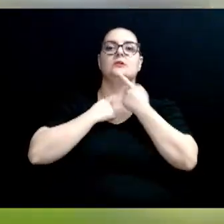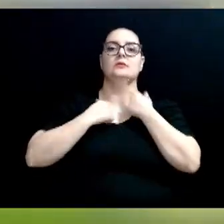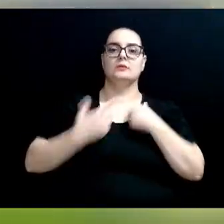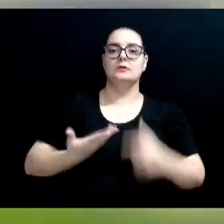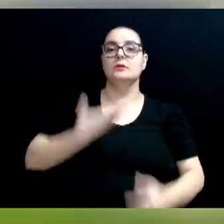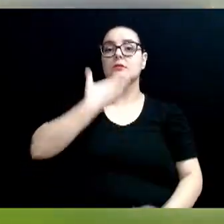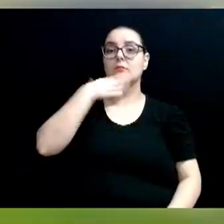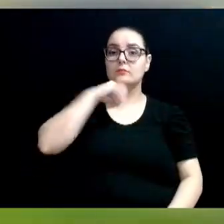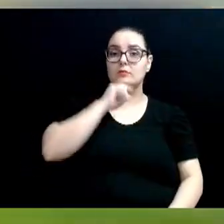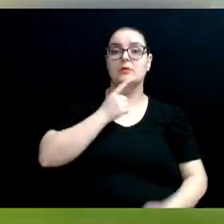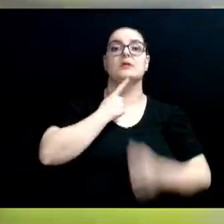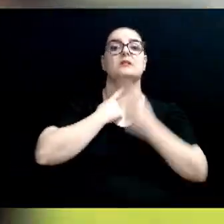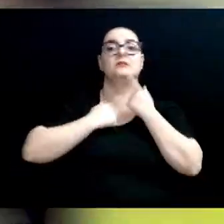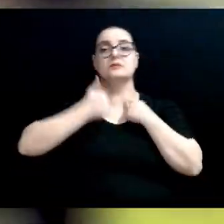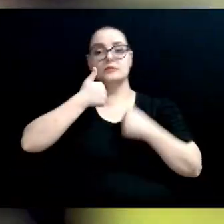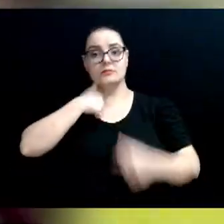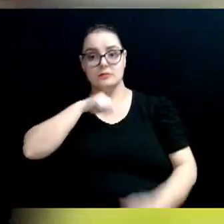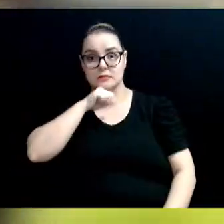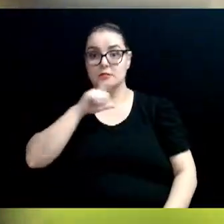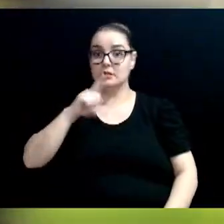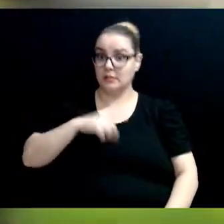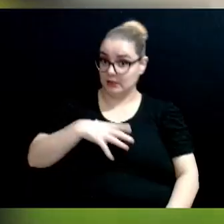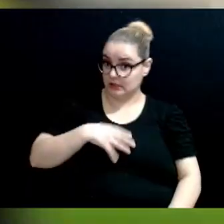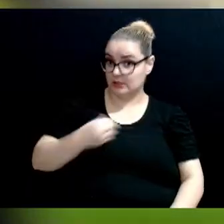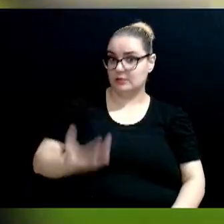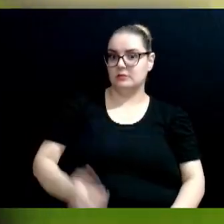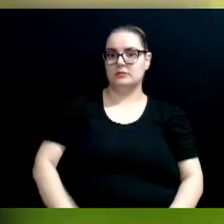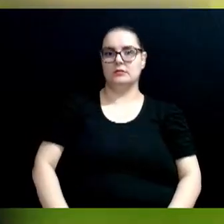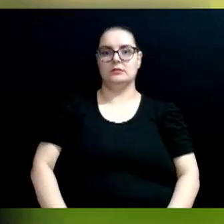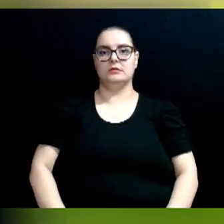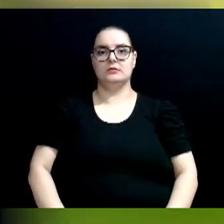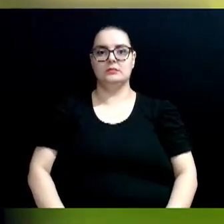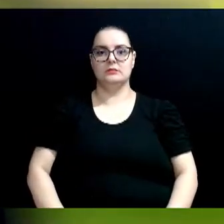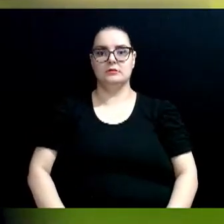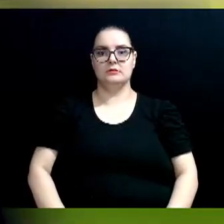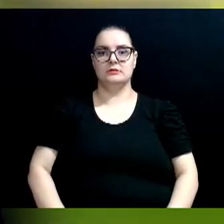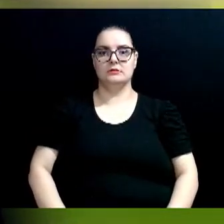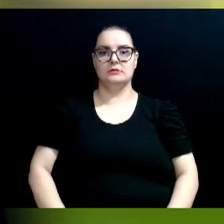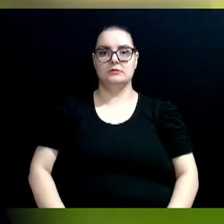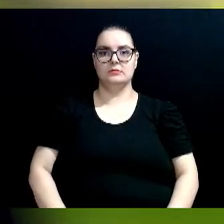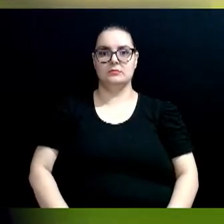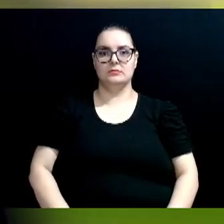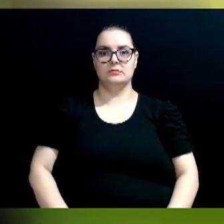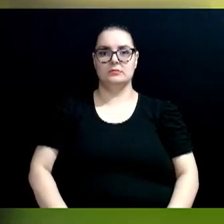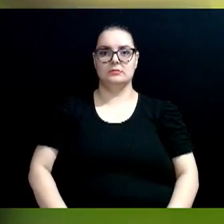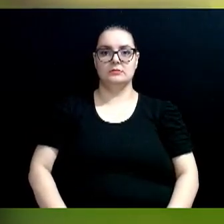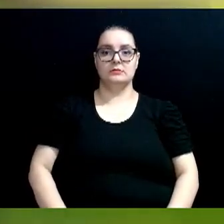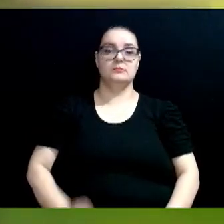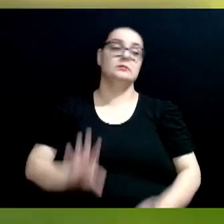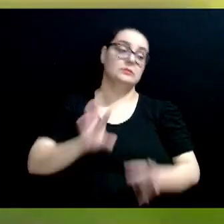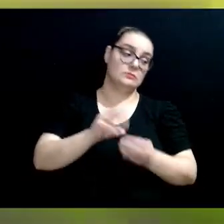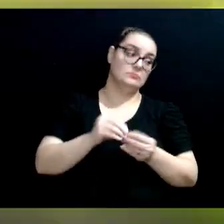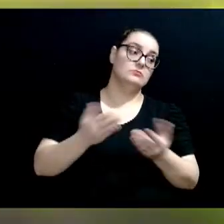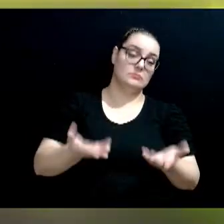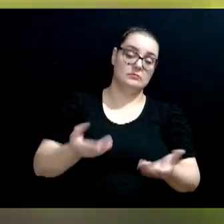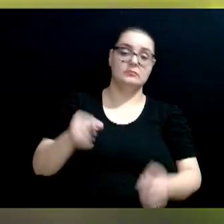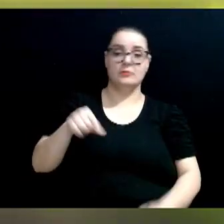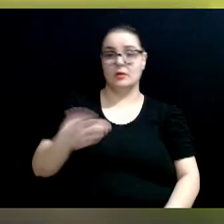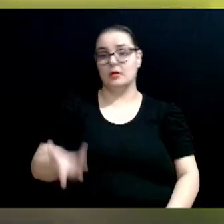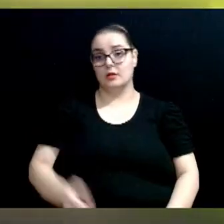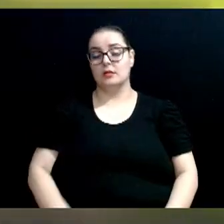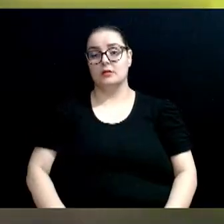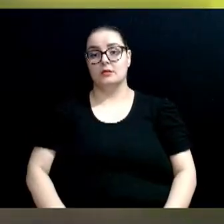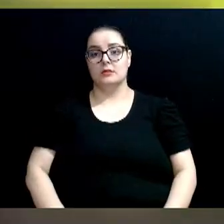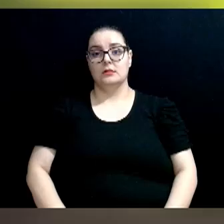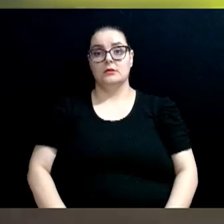pai, ser mãe e ter filhos, né? E então uma das conclusões que eu cheguei foi essa, né?